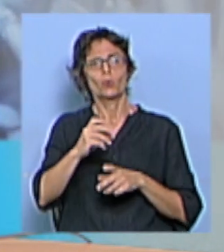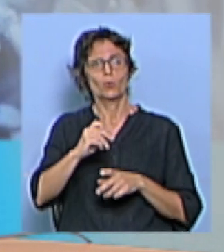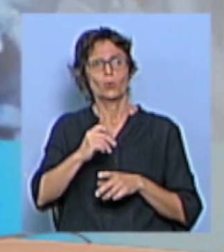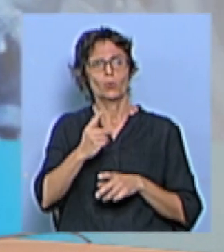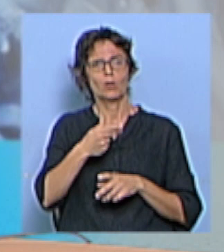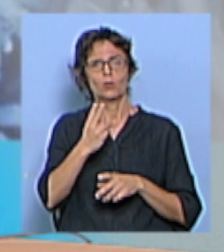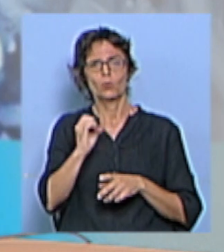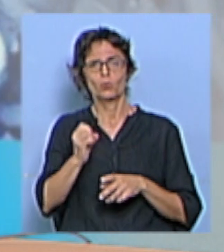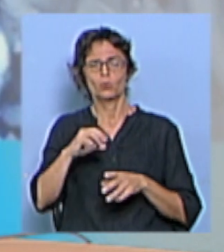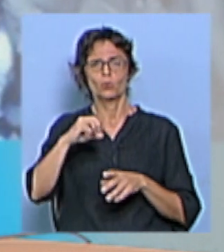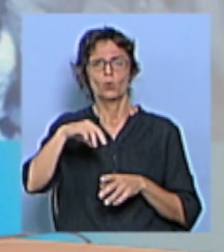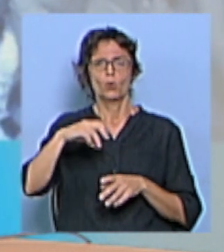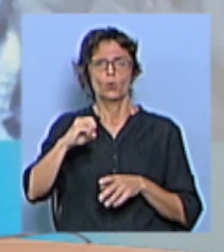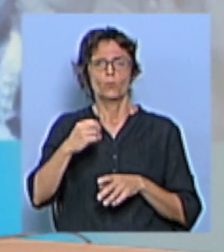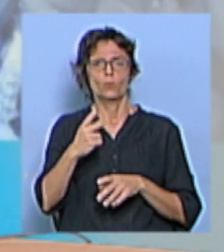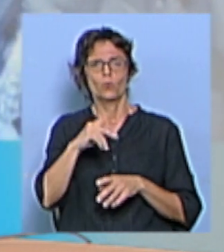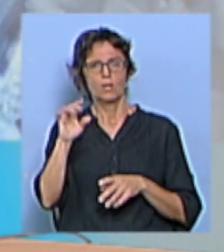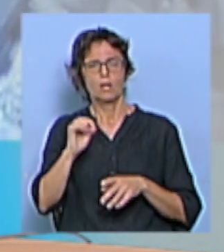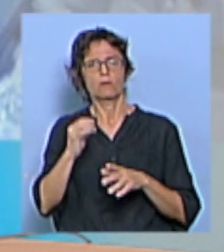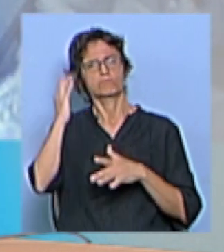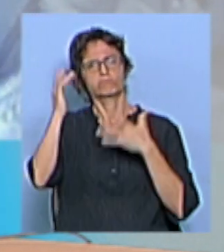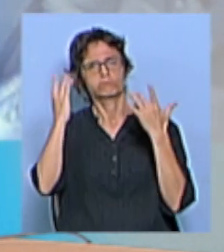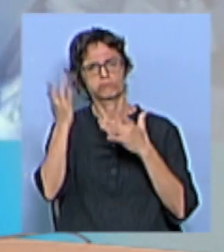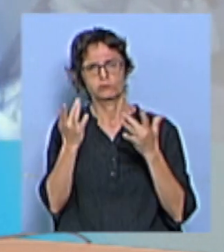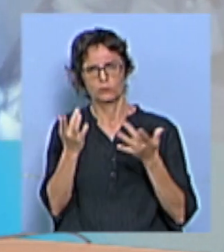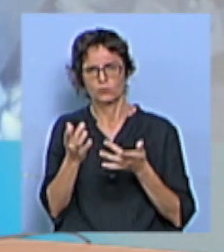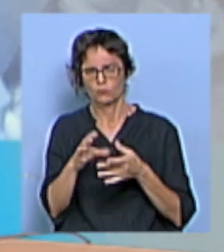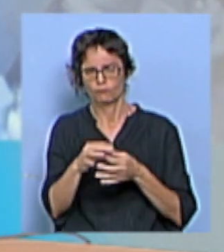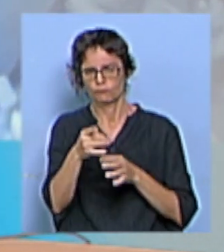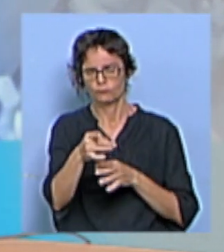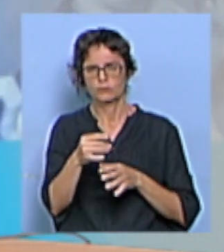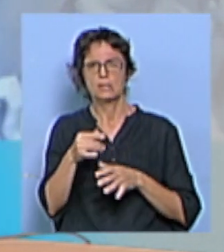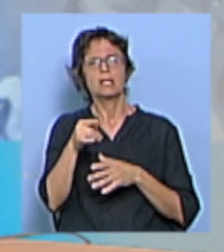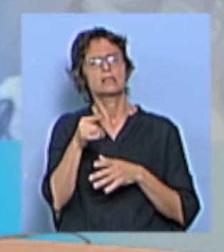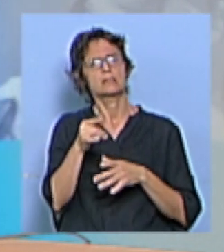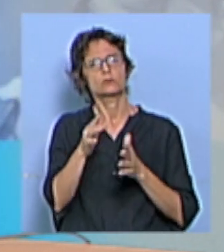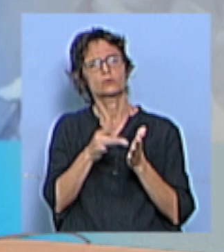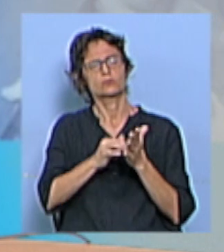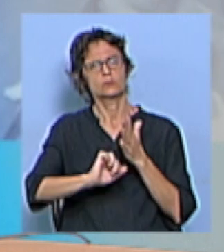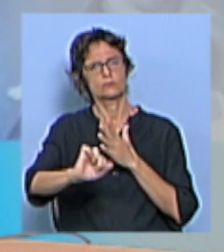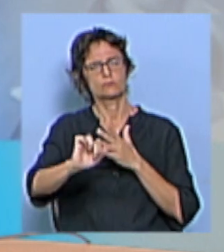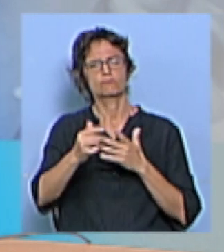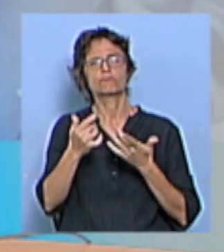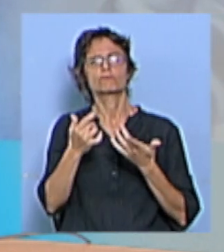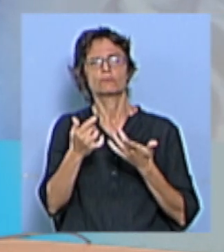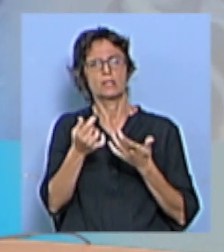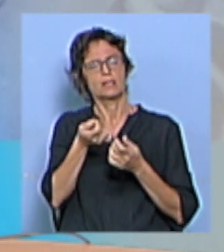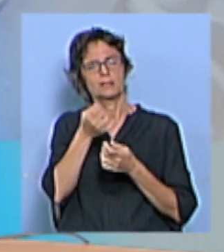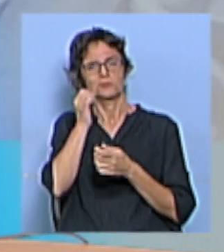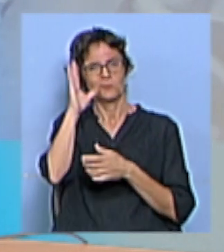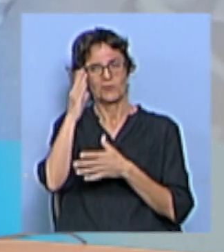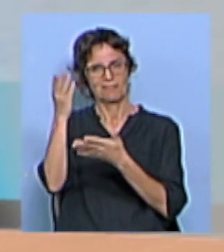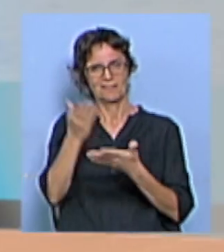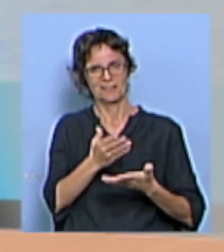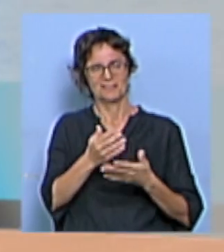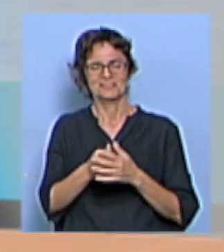livro Ressurgir, que tenta olhar atitudes para um tempo novo pós-pandemia. Muito boa tarde, obrigado por